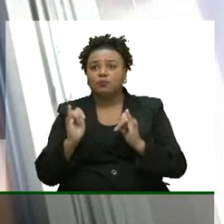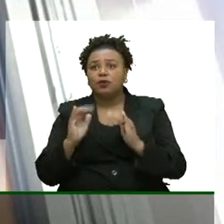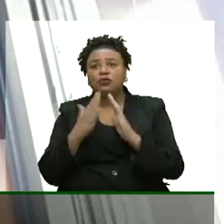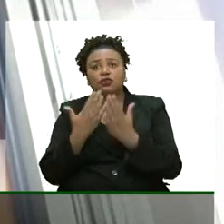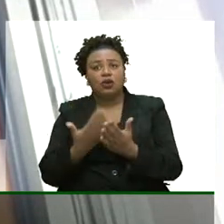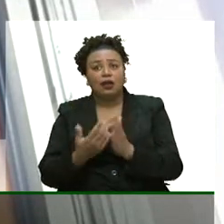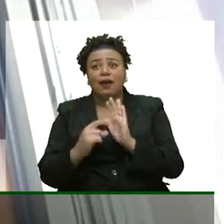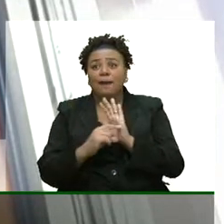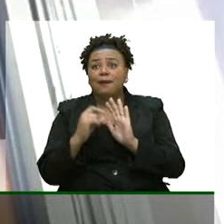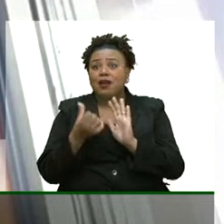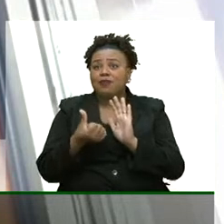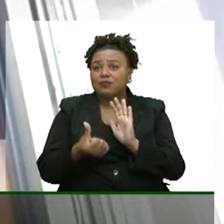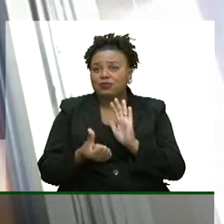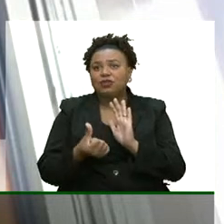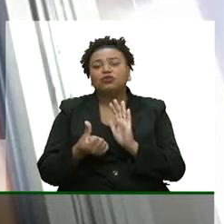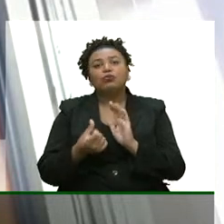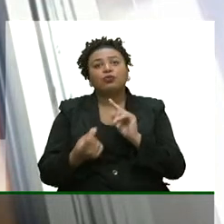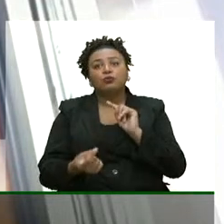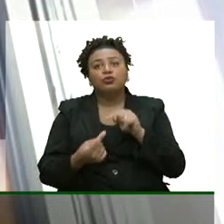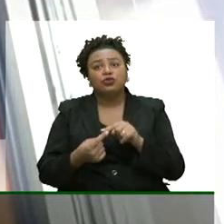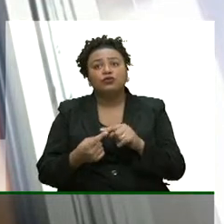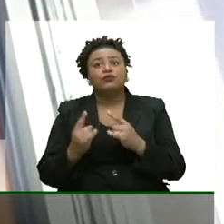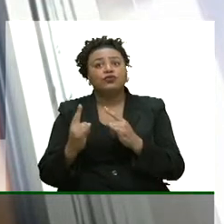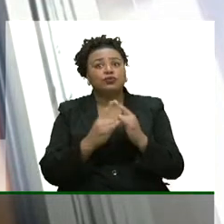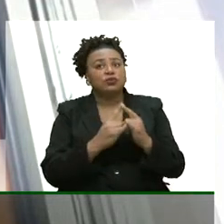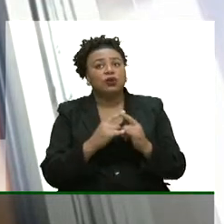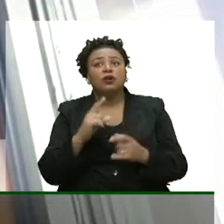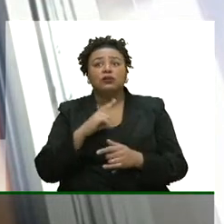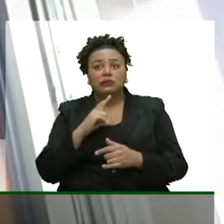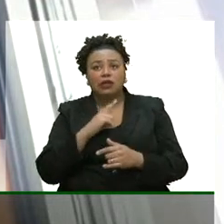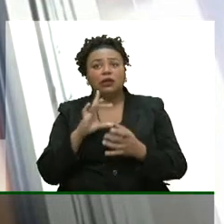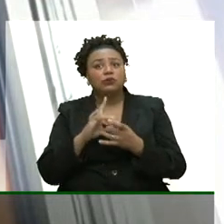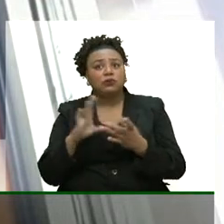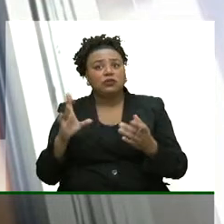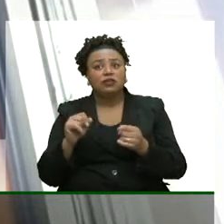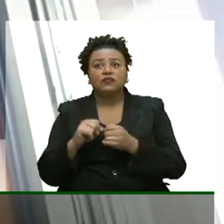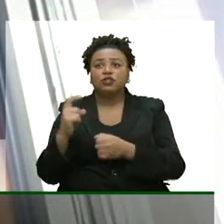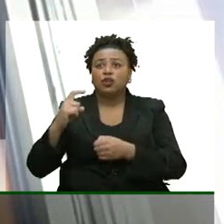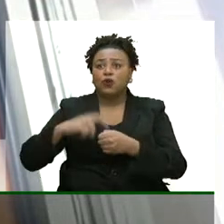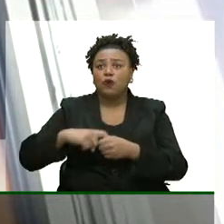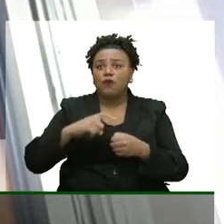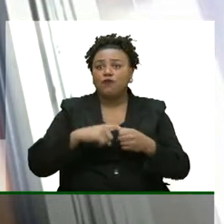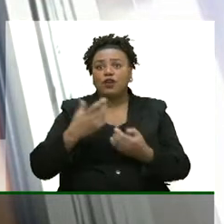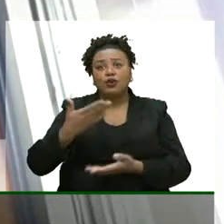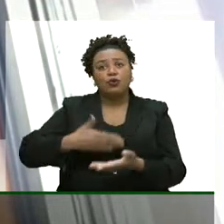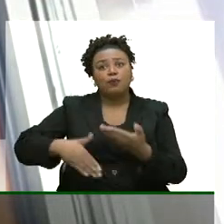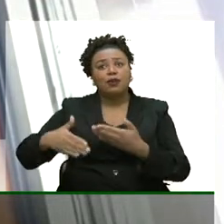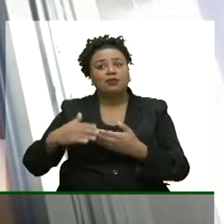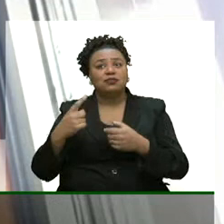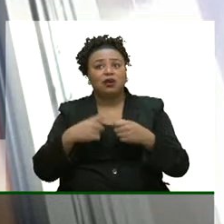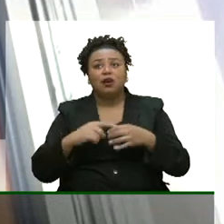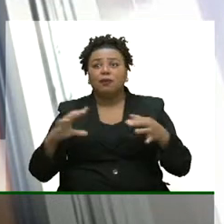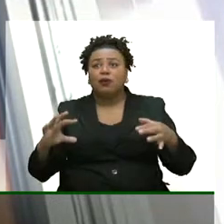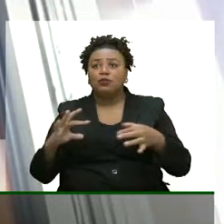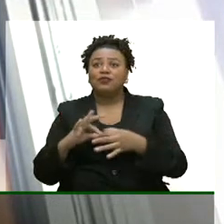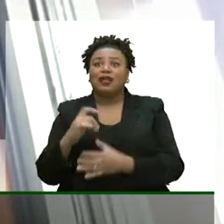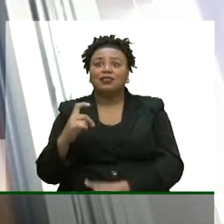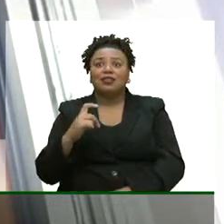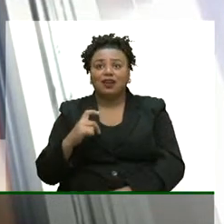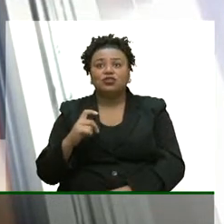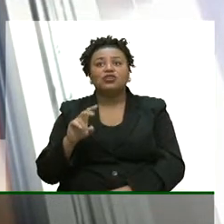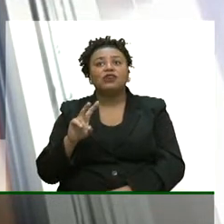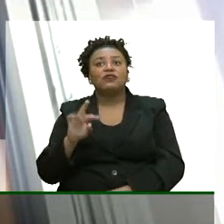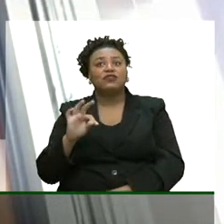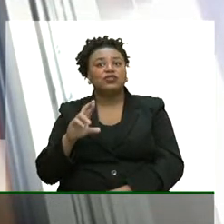Parágrafo 6º. O Poder Executivo Estadual, por meio de seus órgãos competentes, está autorizado a celebrar convênios de cooperação com os municípios para unificar as taxas de vistoria